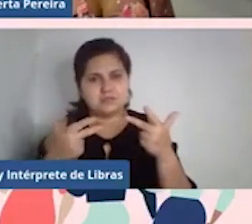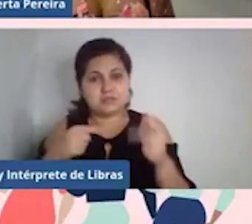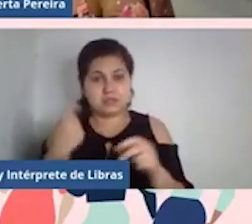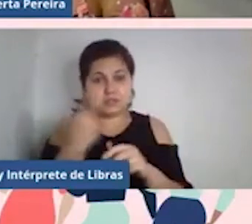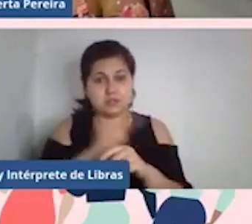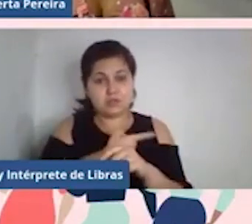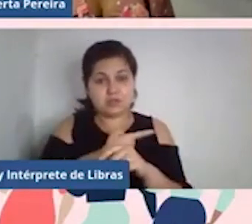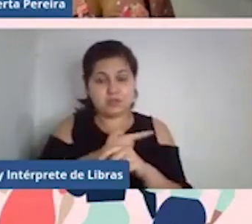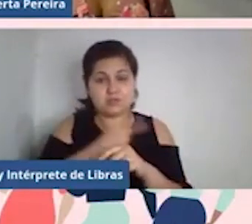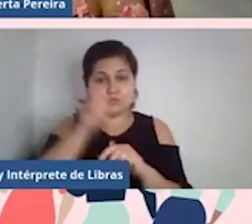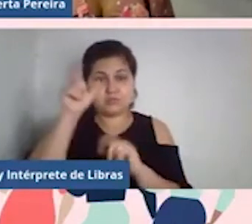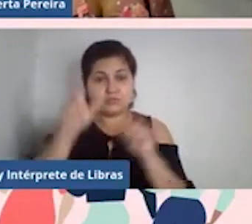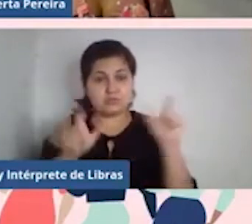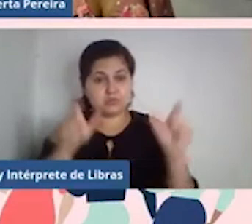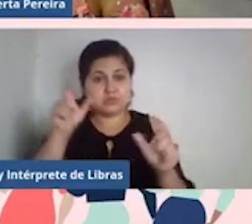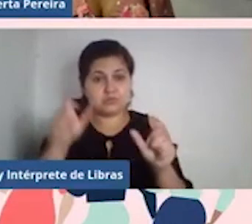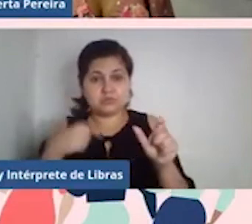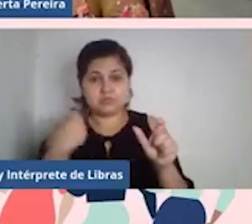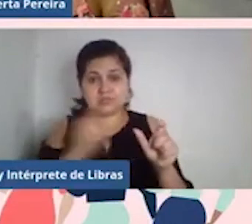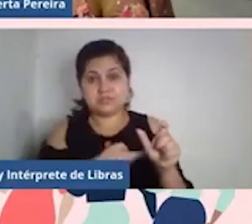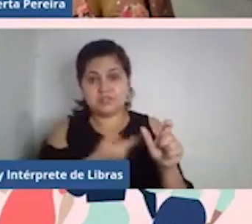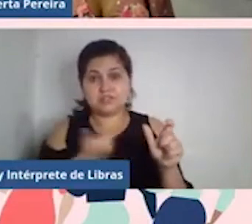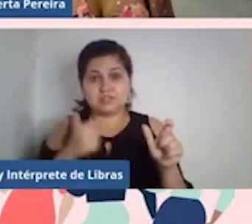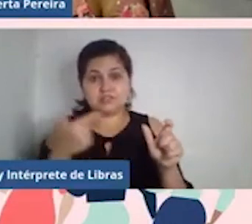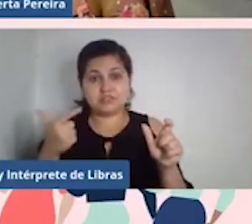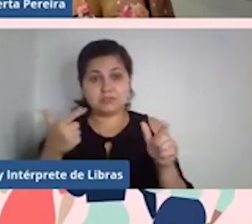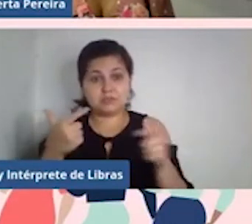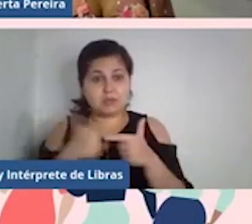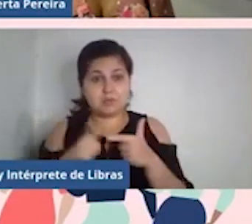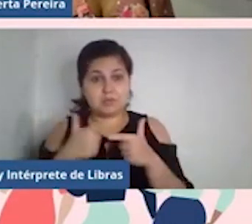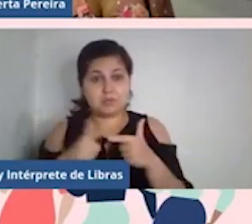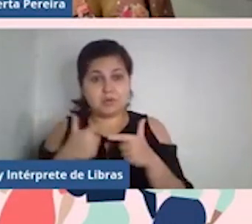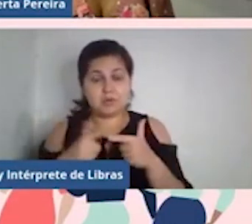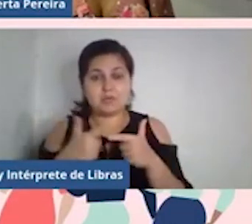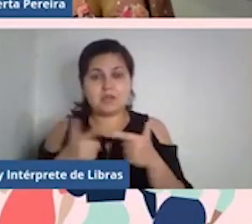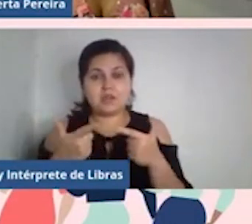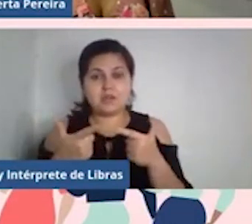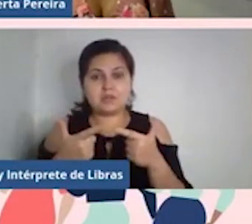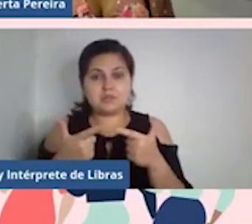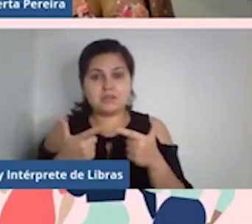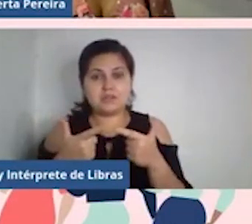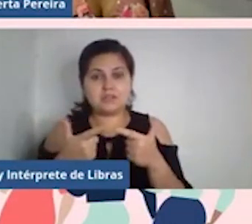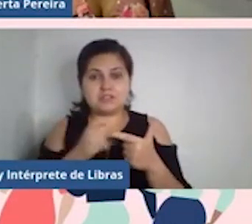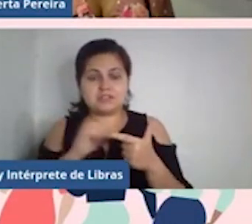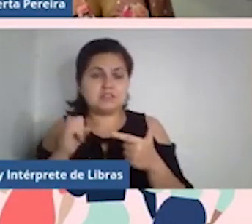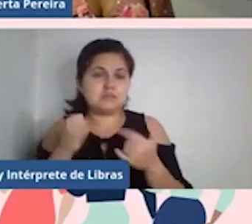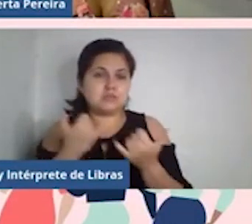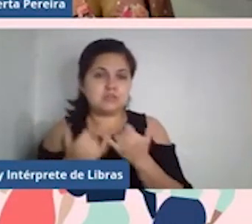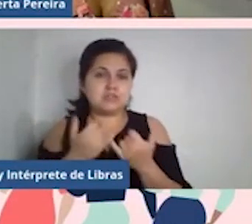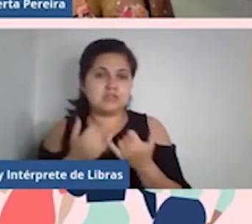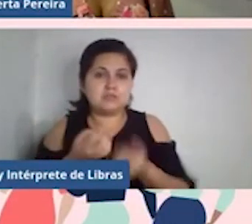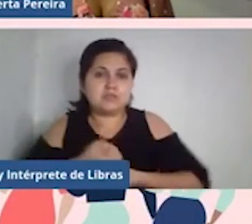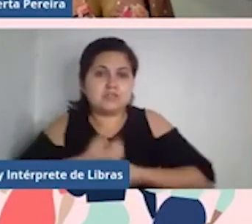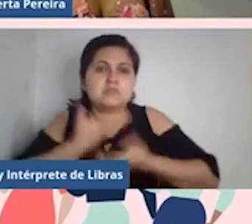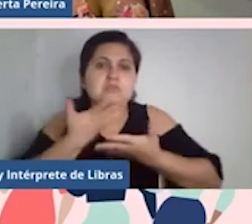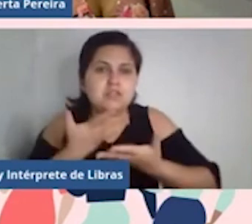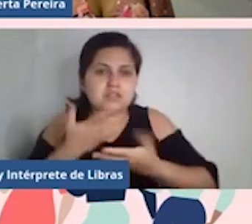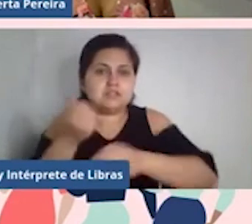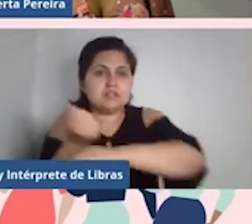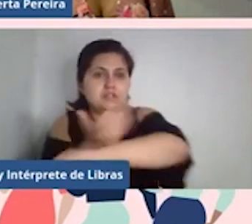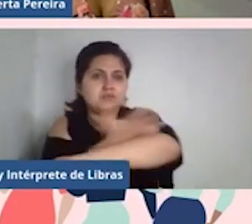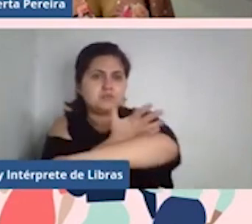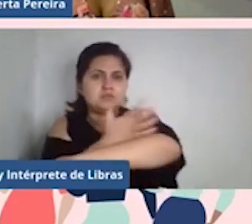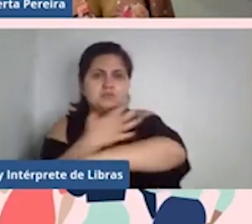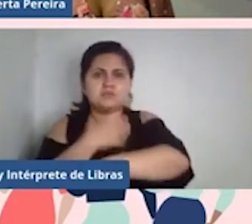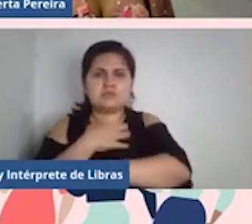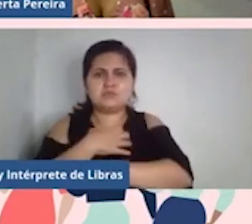somos indivíduos que a gente não tem problema, né, de, se for o caso, explicitar as nossas emoções das maneiras